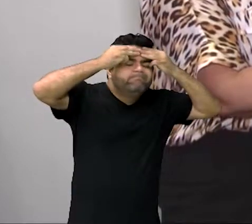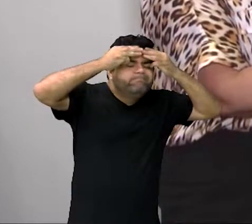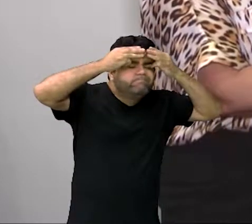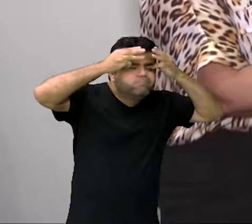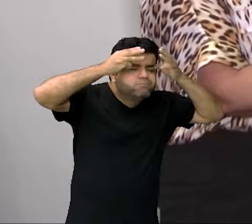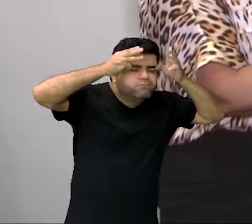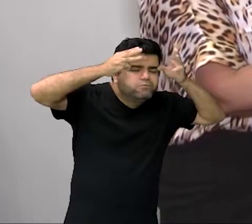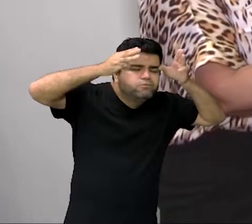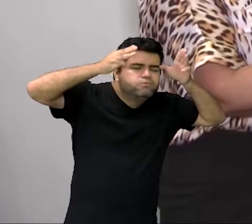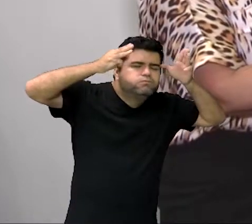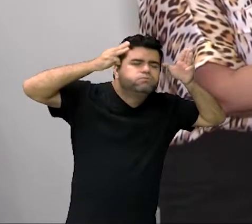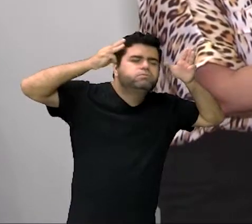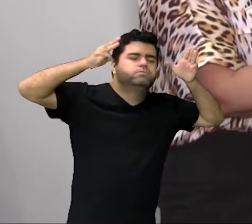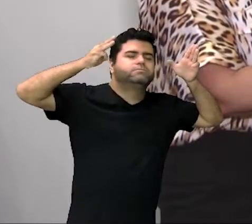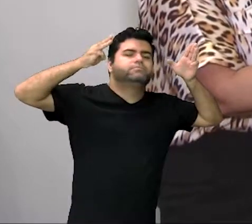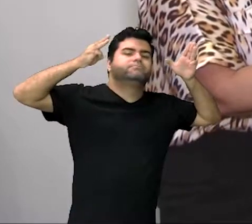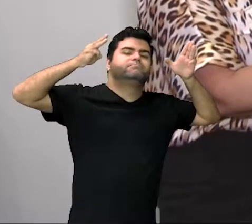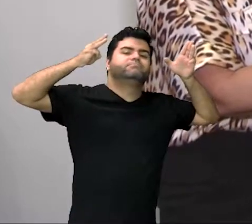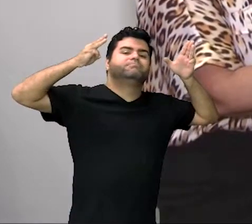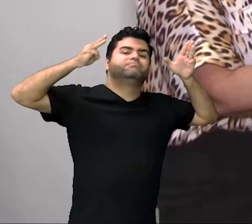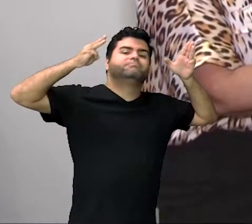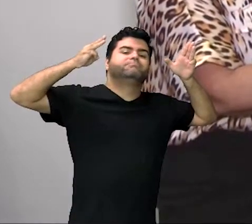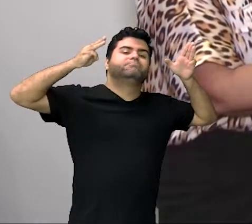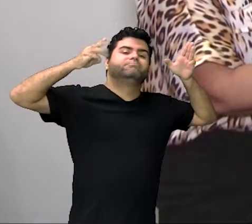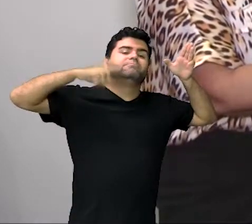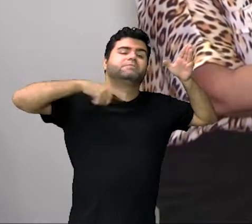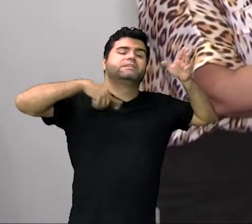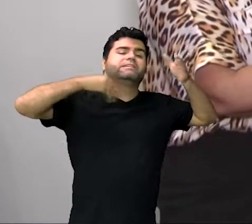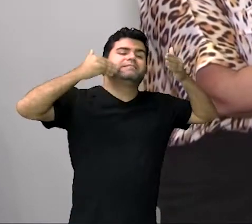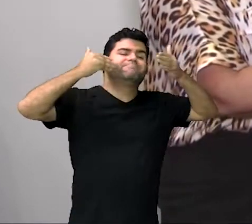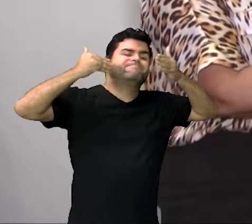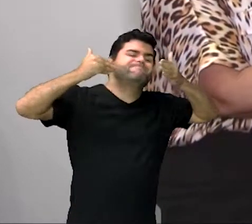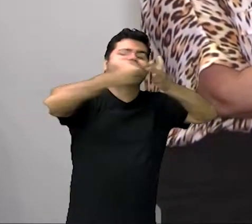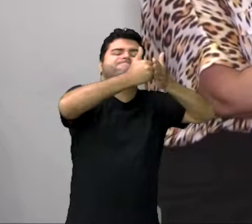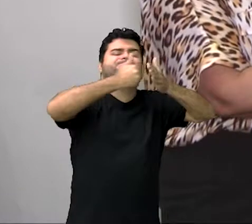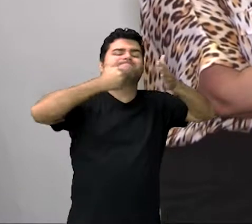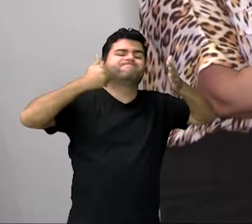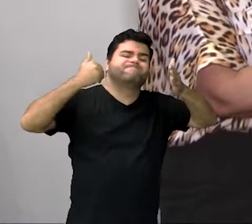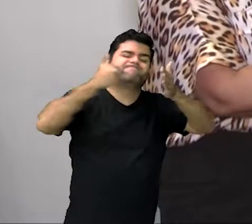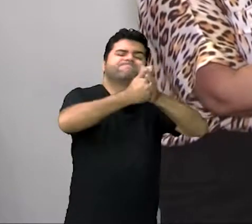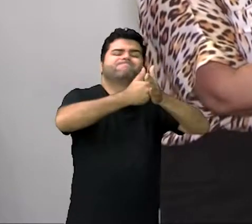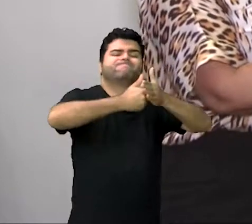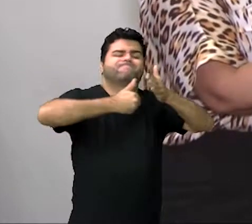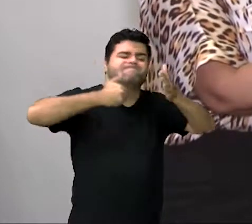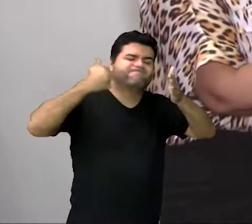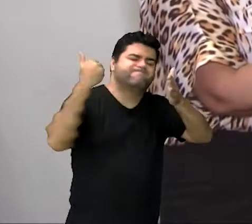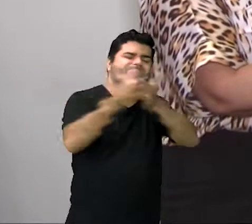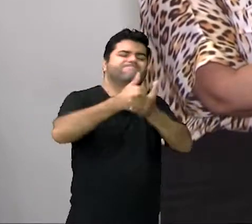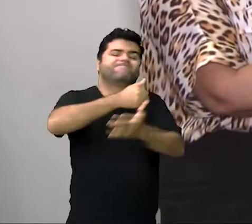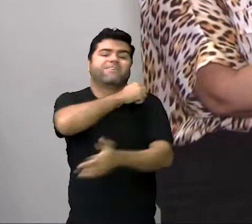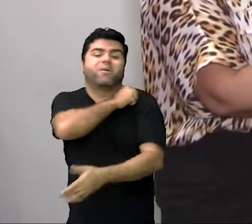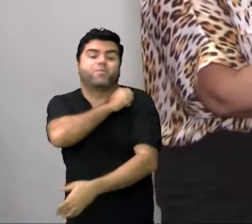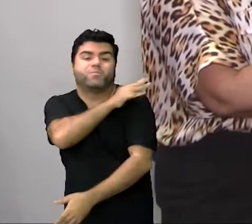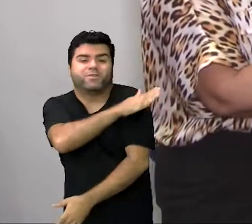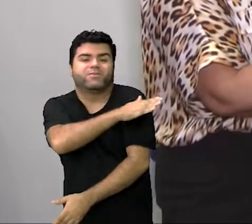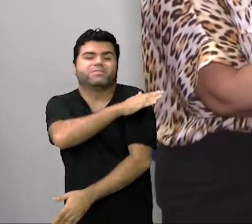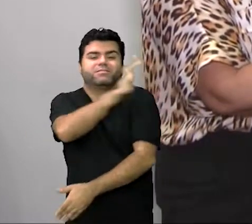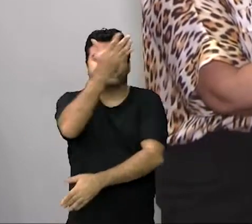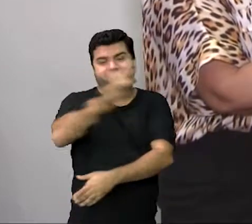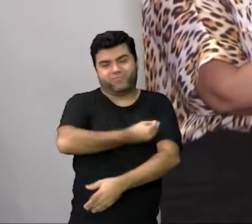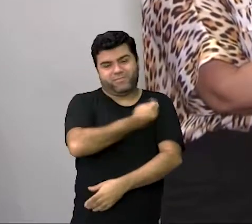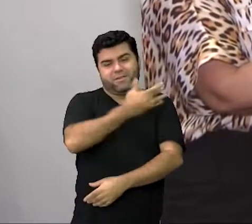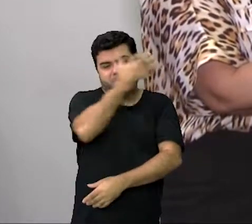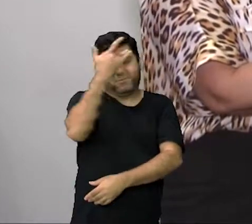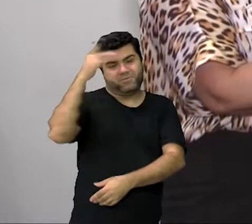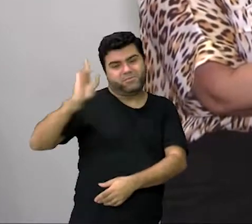pessoas, para que não haja tantas barreiras, tantas pedras no caminho das pessoas com deficiência, que